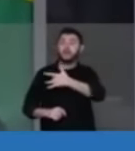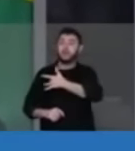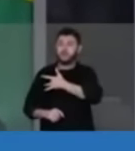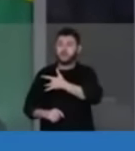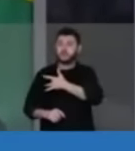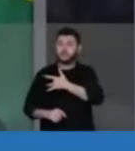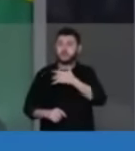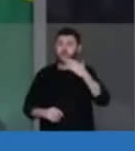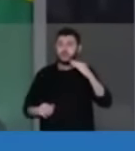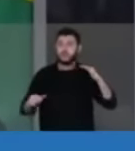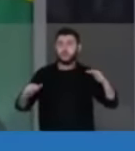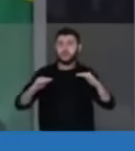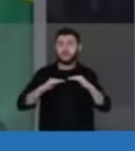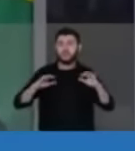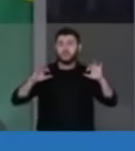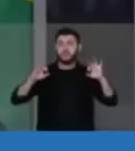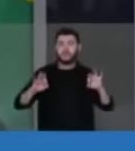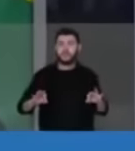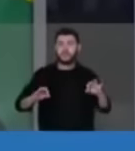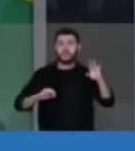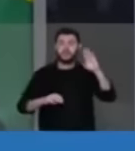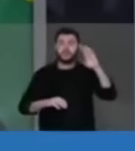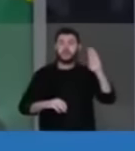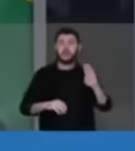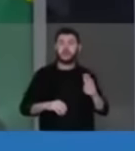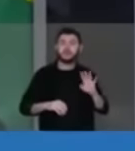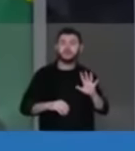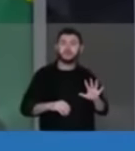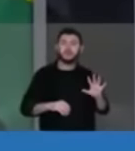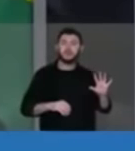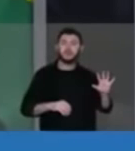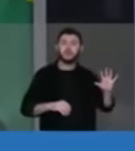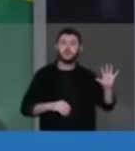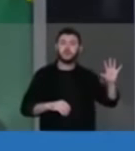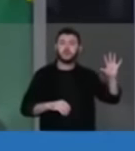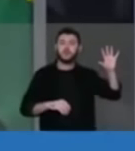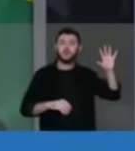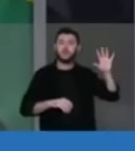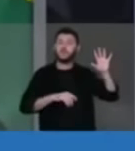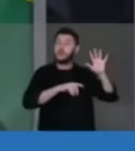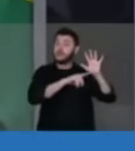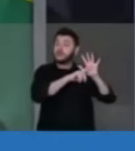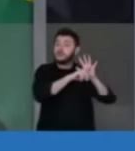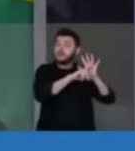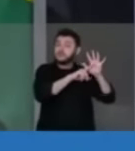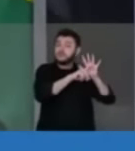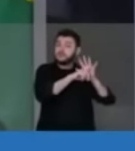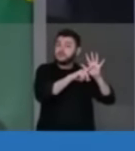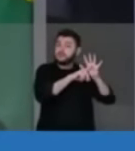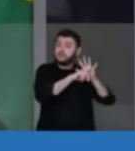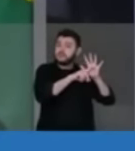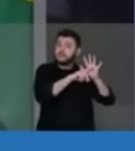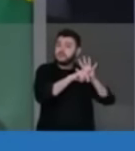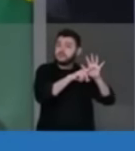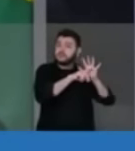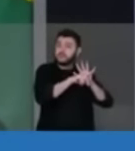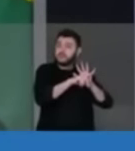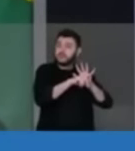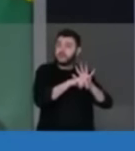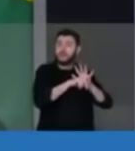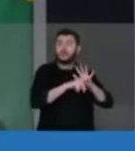qualquer lugar do Brasil em estados e municípios que sempre o problema de saúde